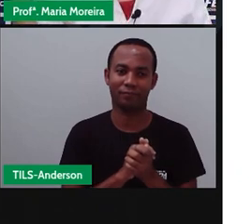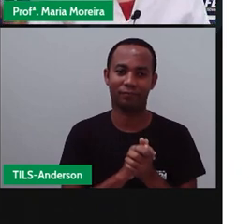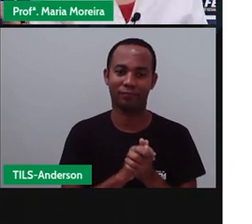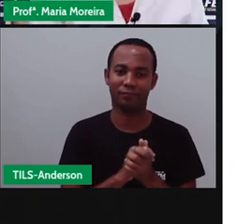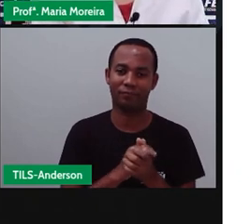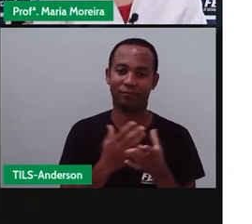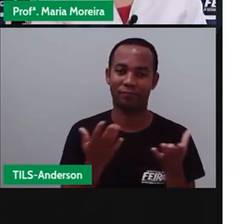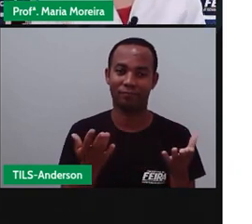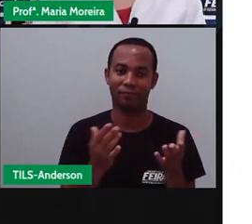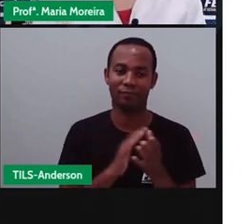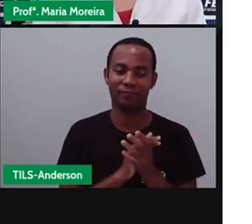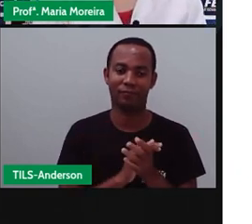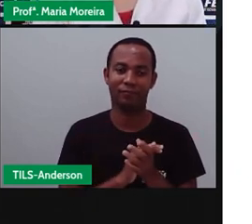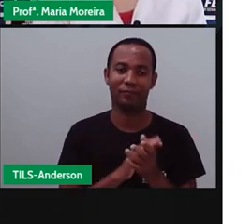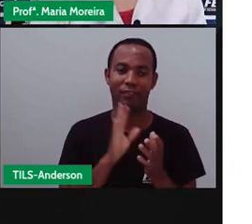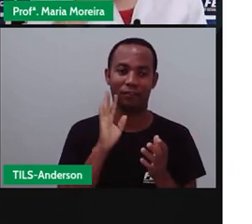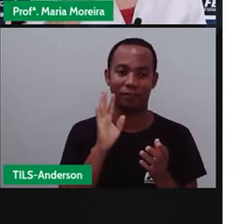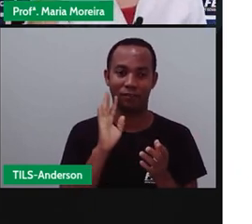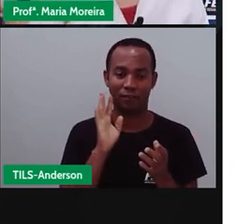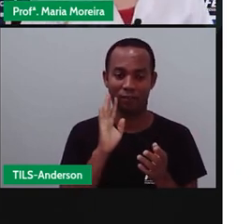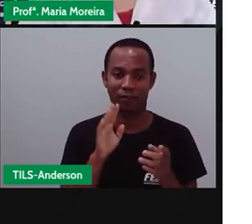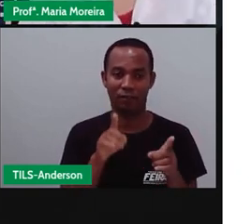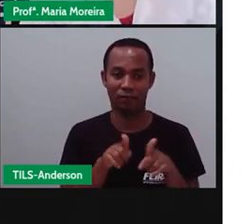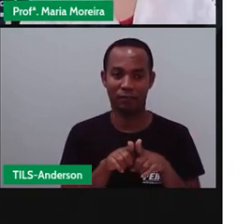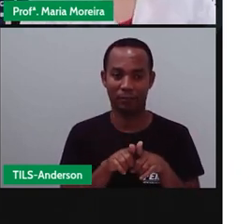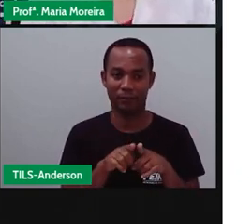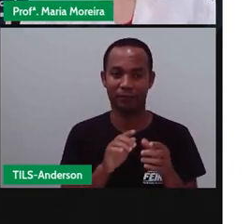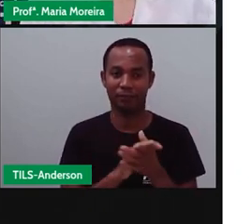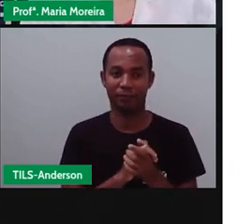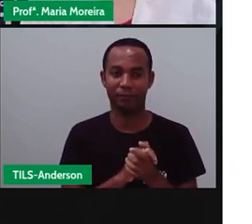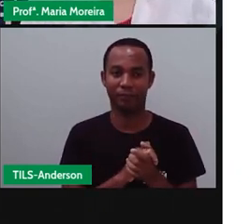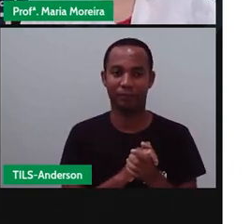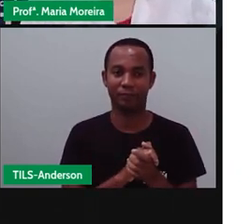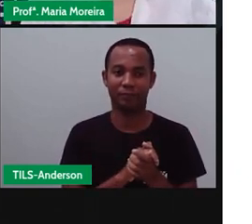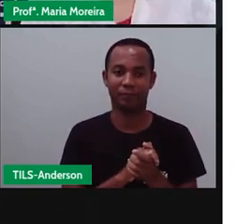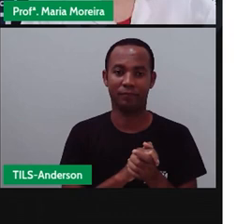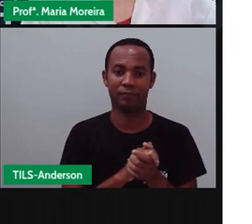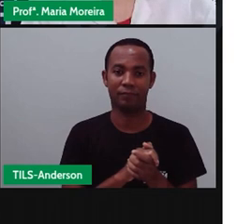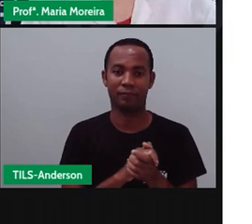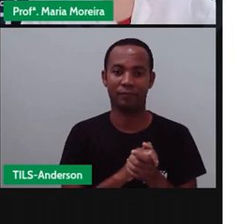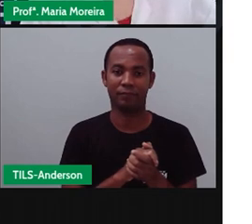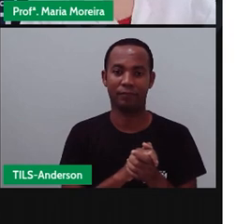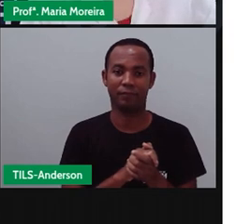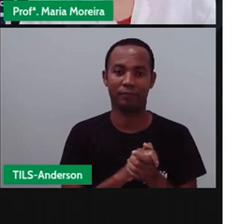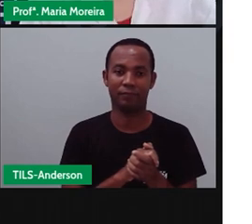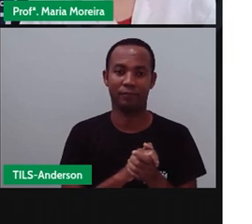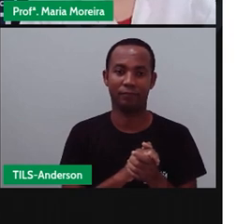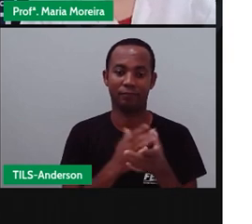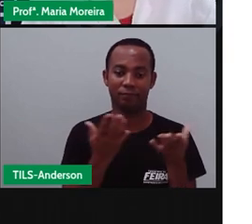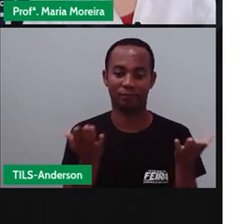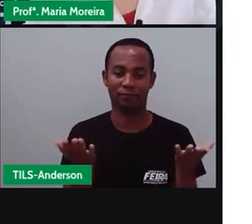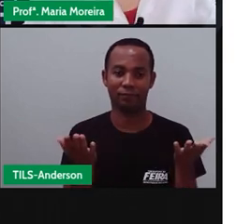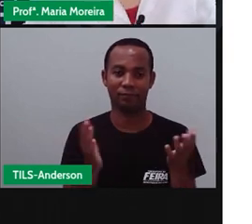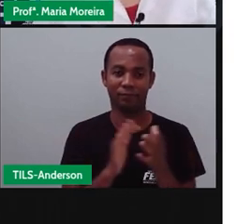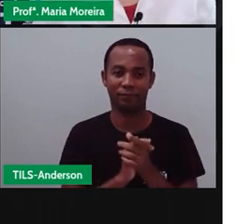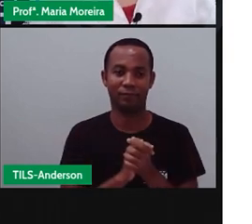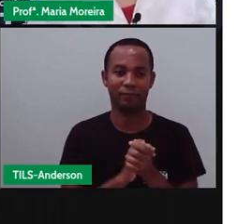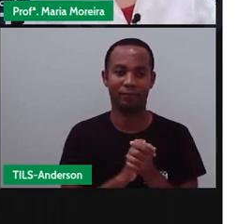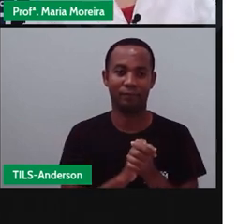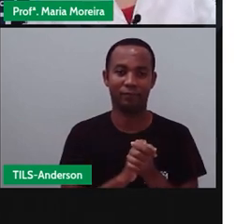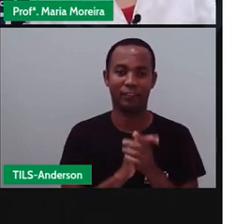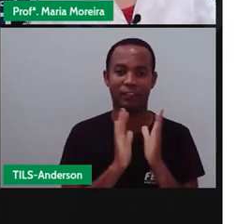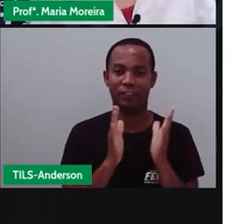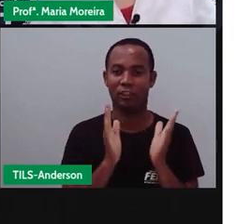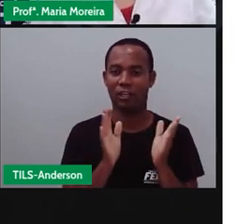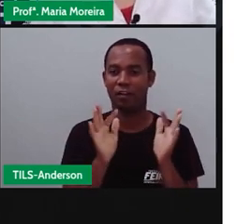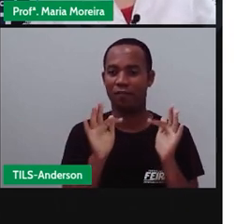ia achar maravilhoso, tá? Vamos lá. E nossa aula de número 100